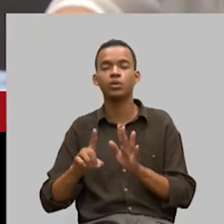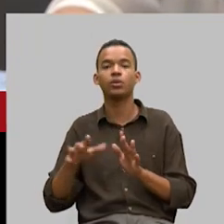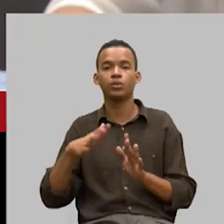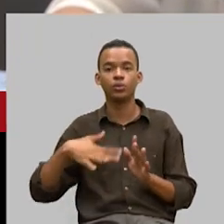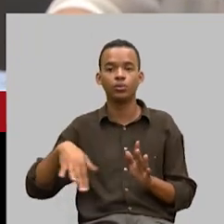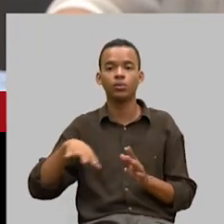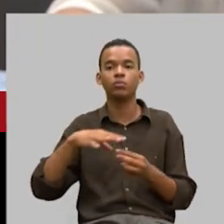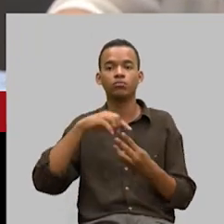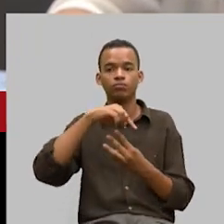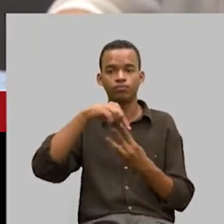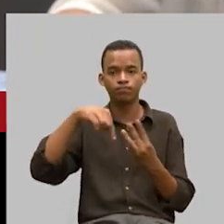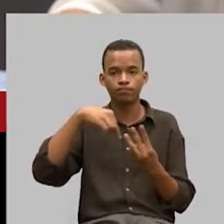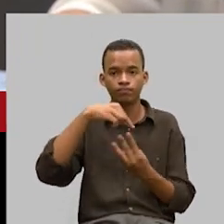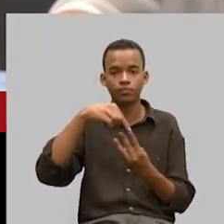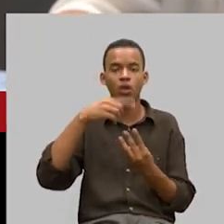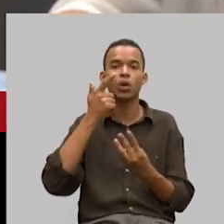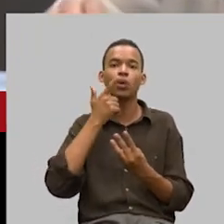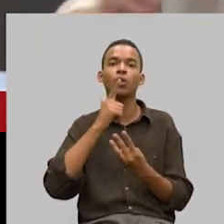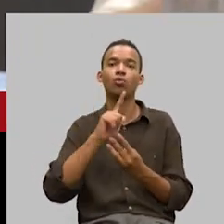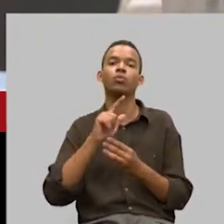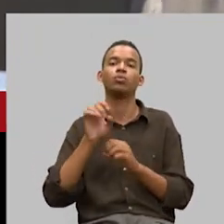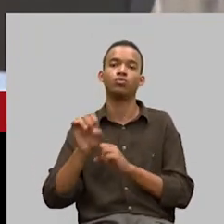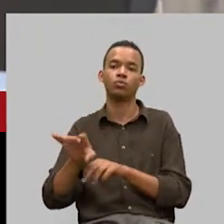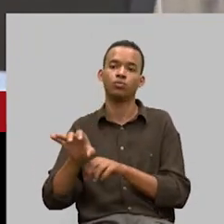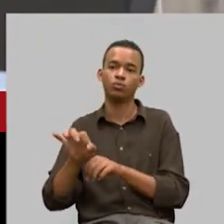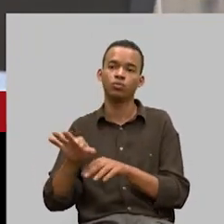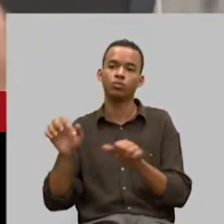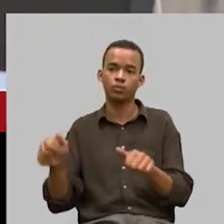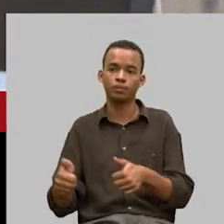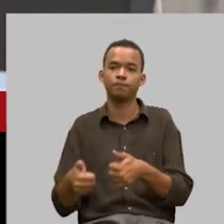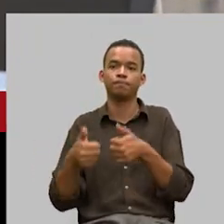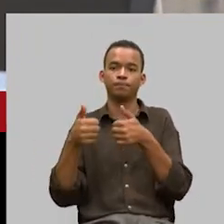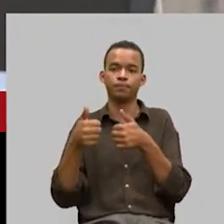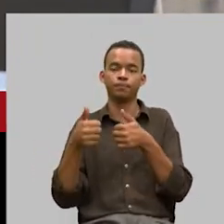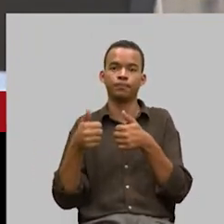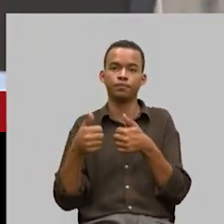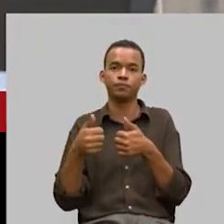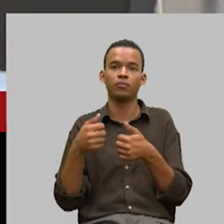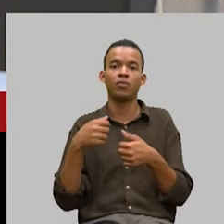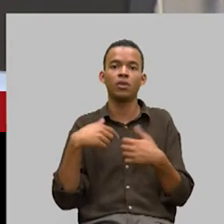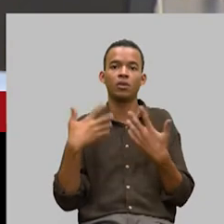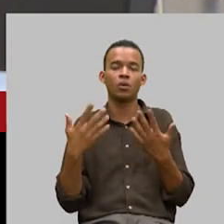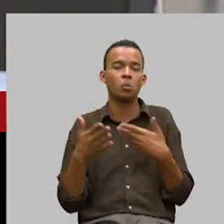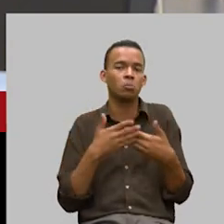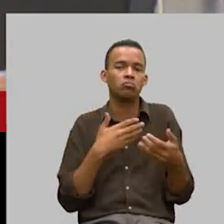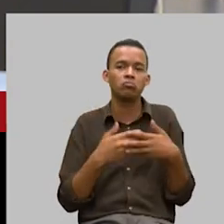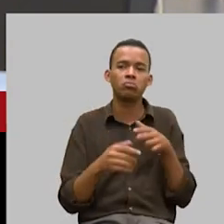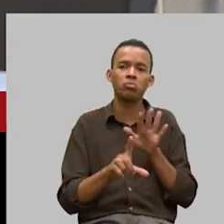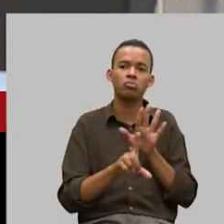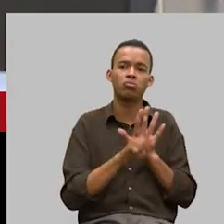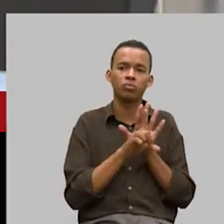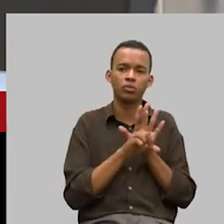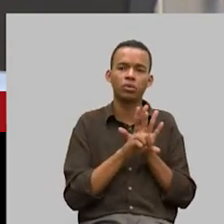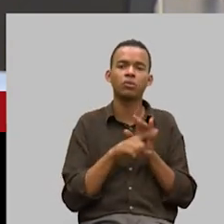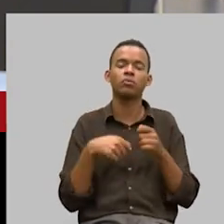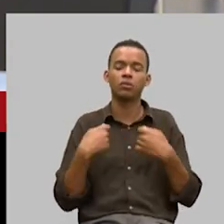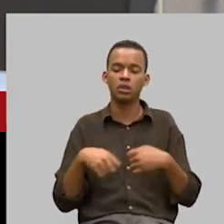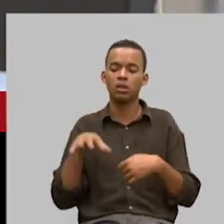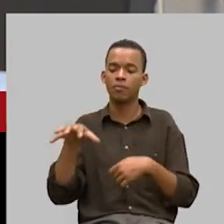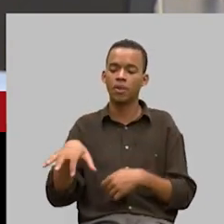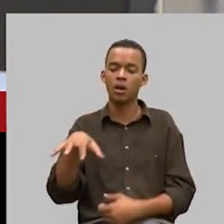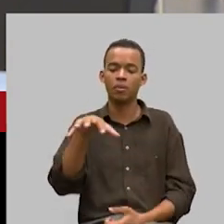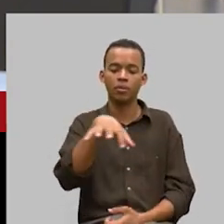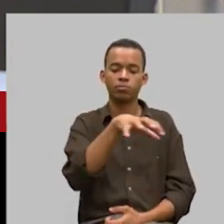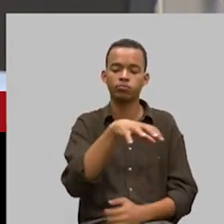isso é a potencialidade da Educação do campo então para mim qualquer legislação que a gente for fazer tem que ser uma uma legislação que dialoga que